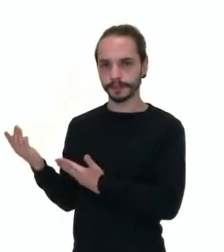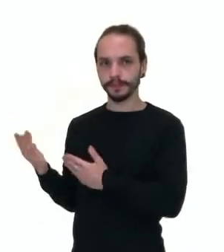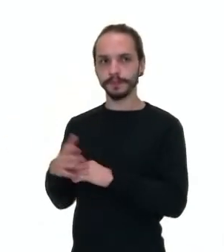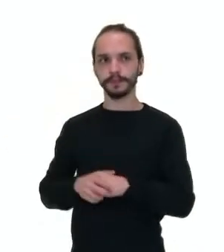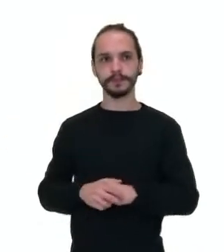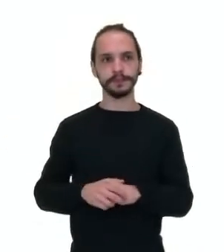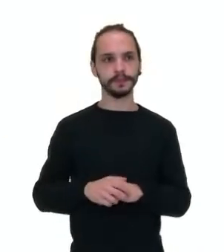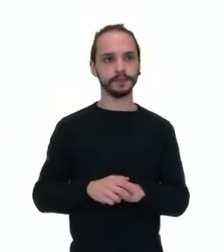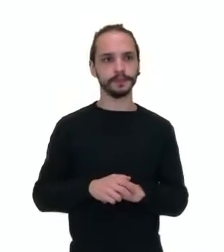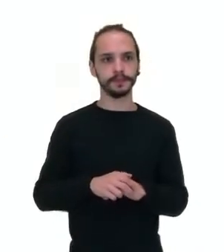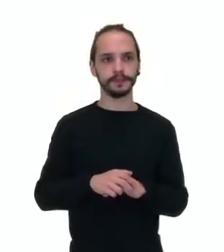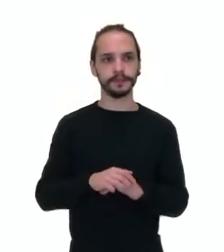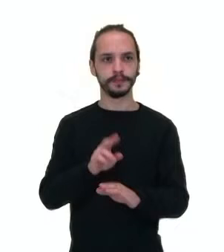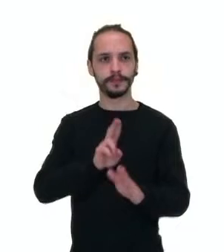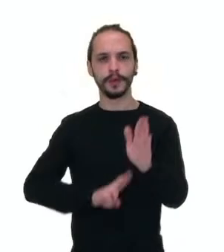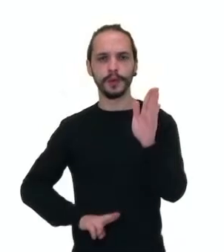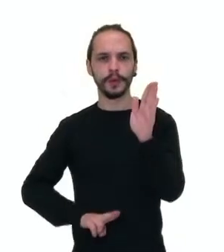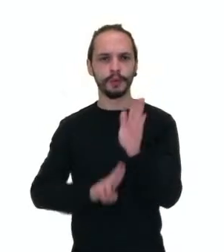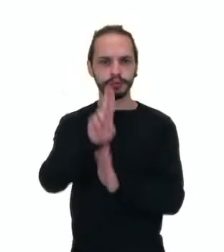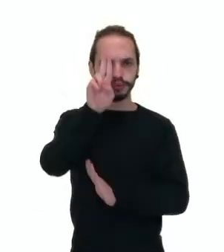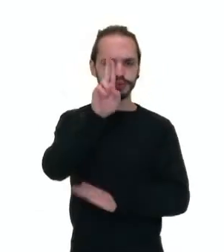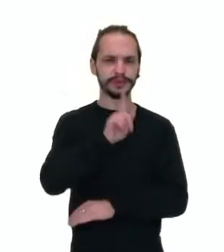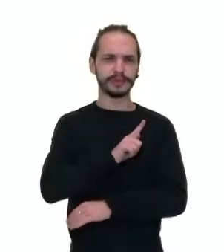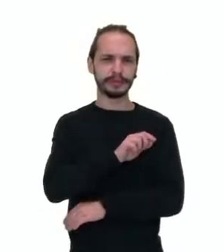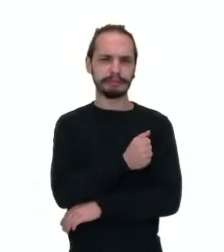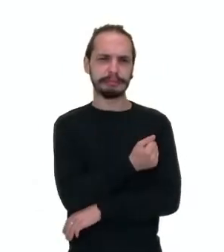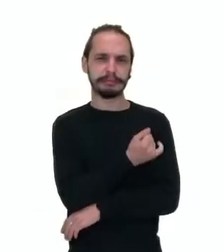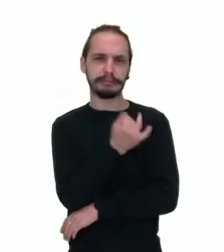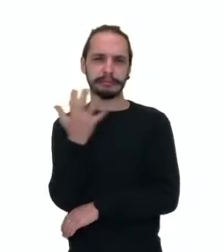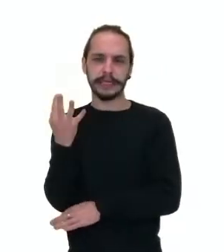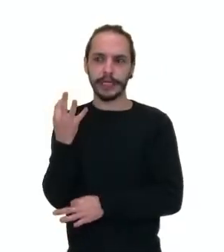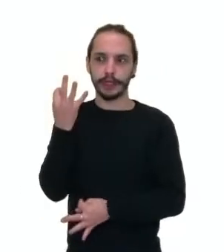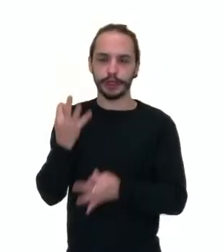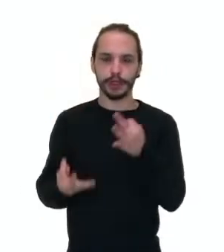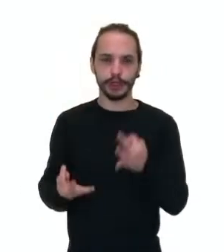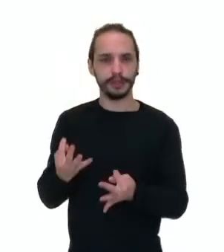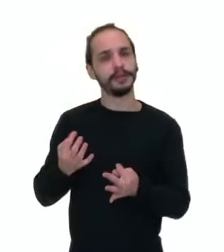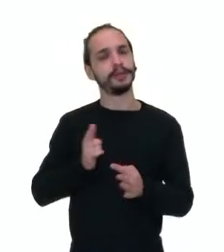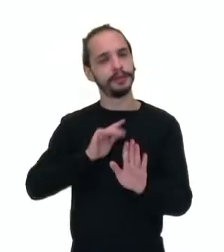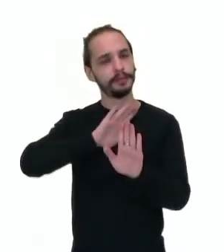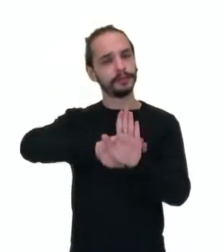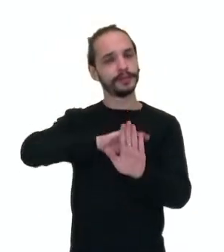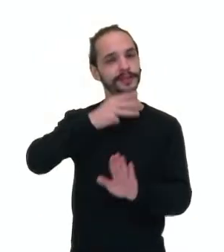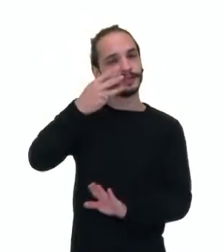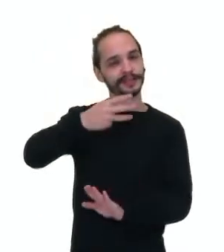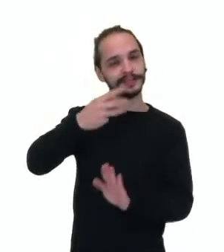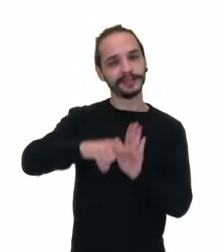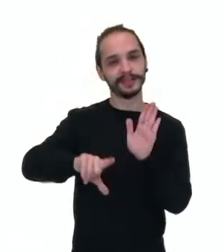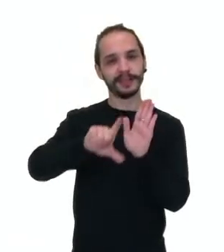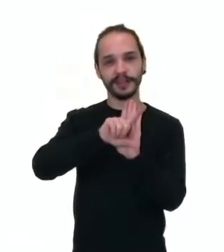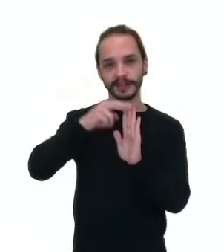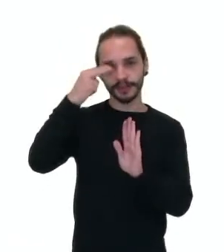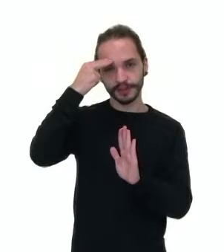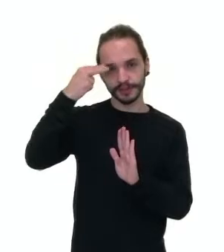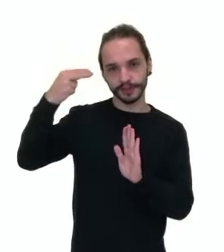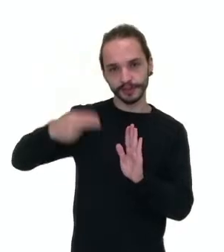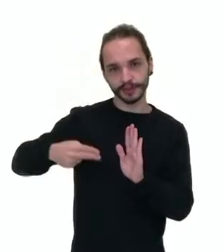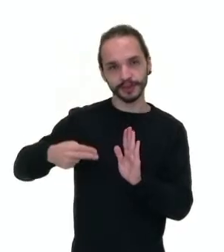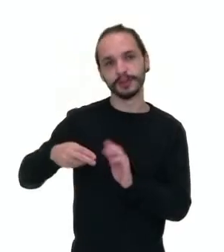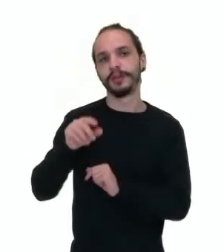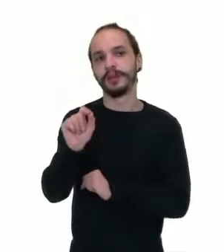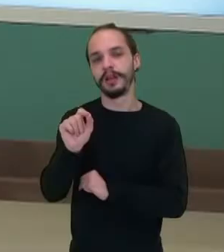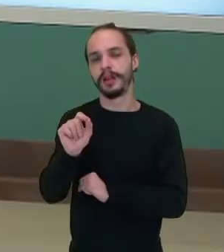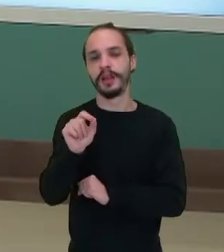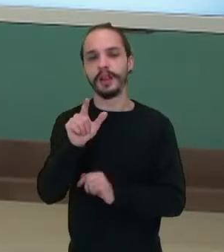do lançamento de um foguete de dezenas de toneladas se encontra a terceira lei de Newton, a lei da ação e